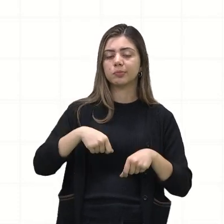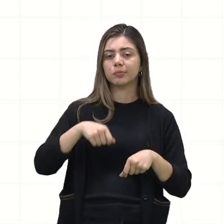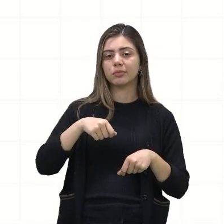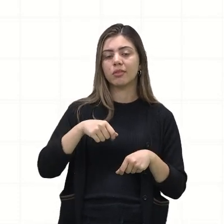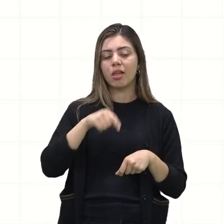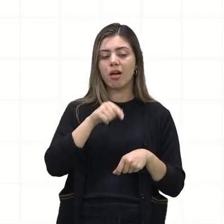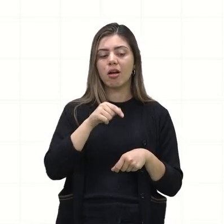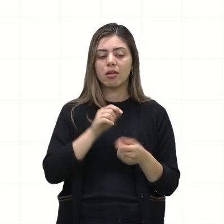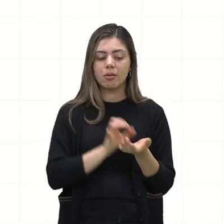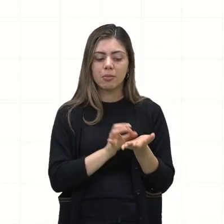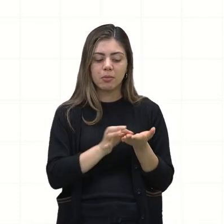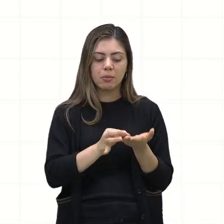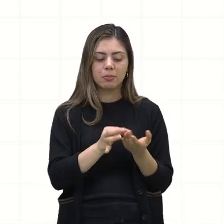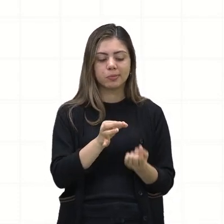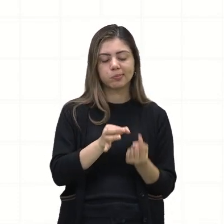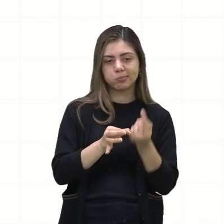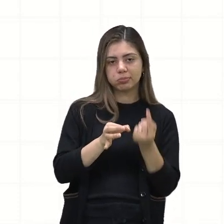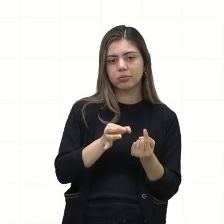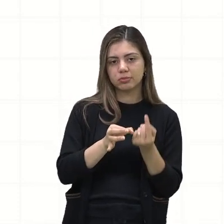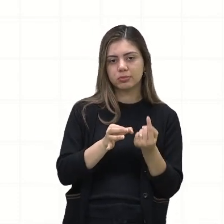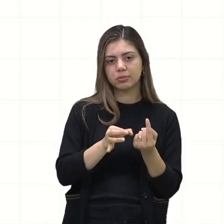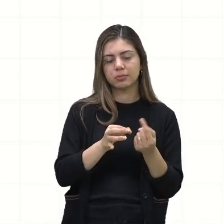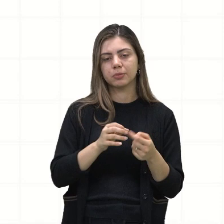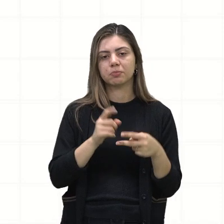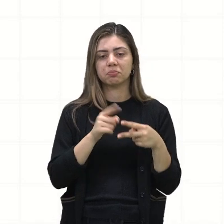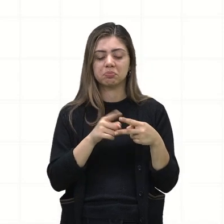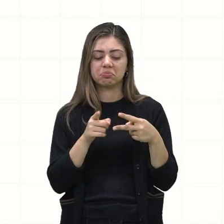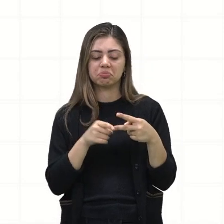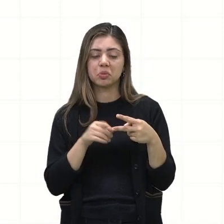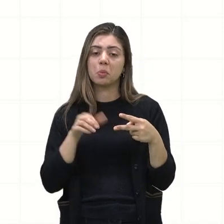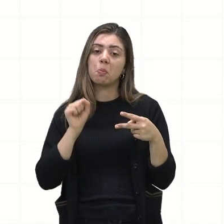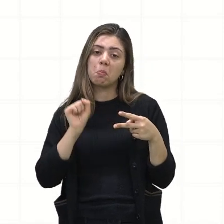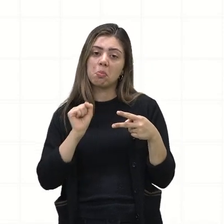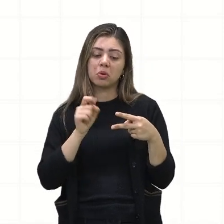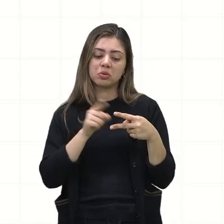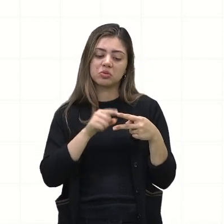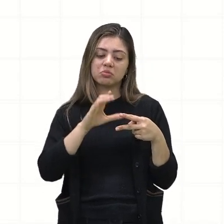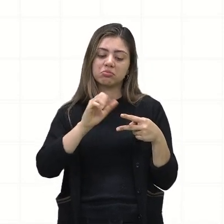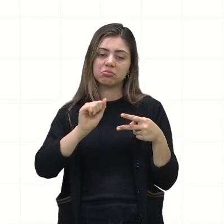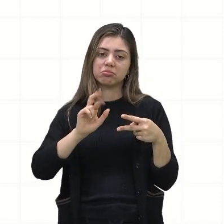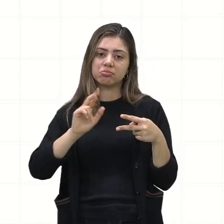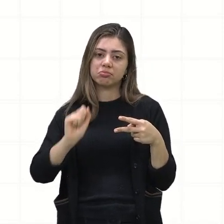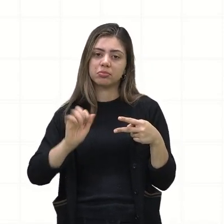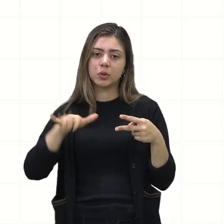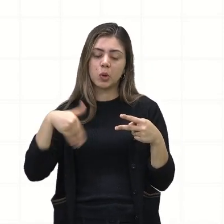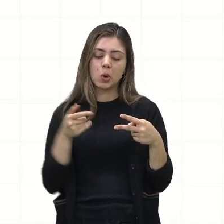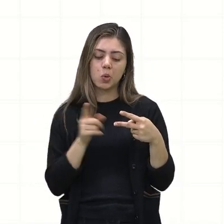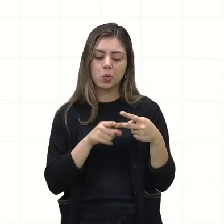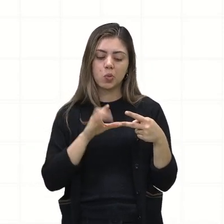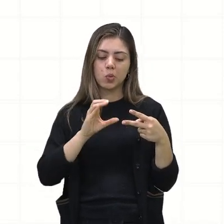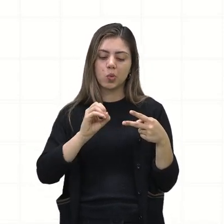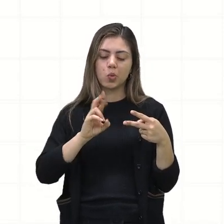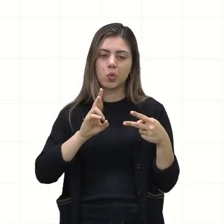das faces ficarem voltadas para cima. Cara e coroa, duas. Né? Quantos elementos